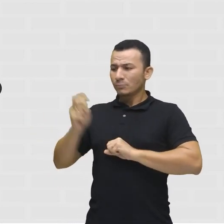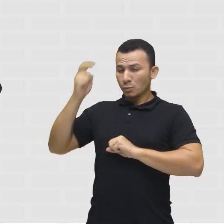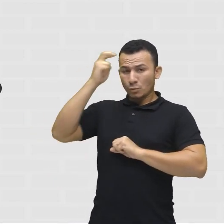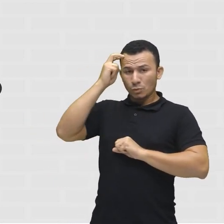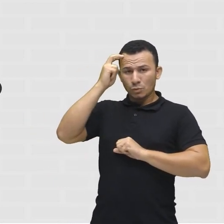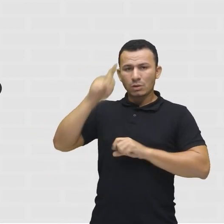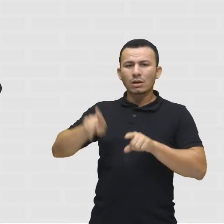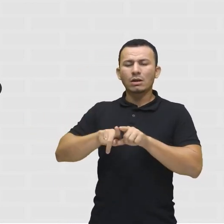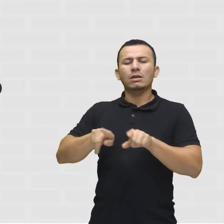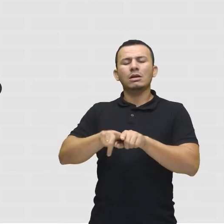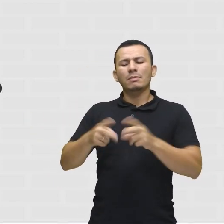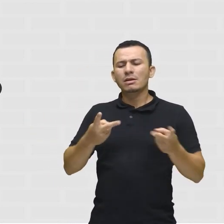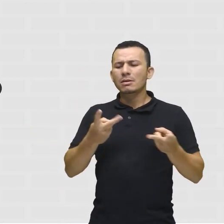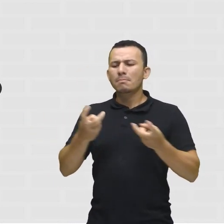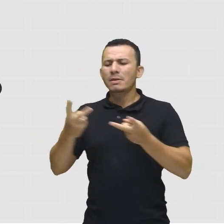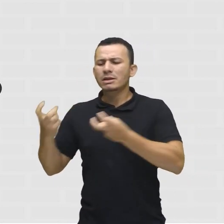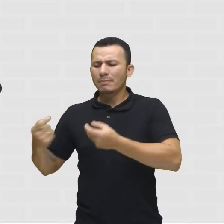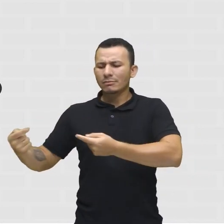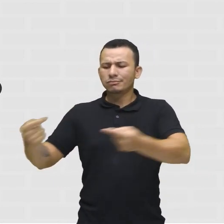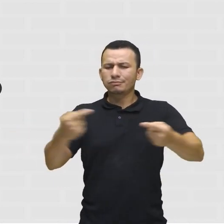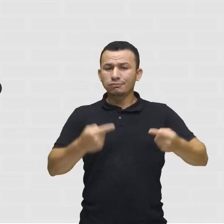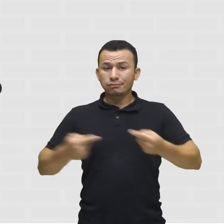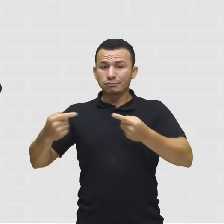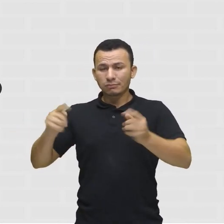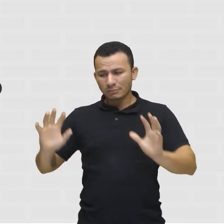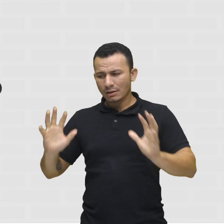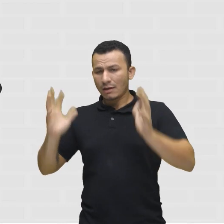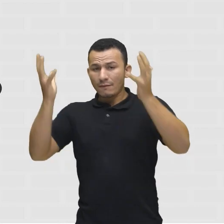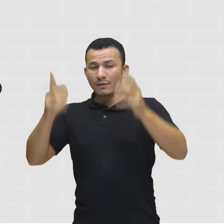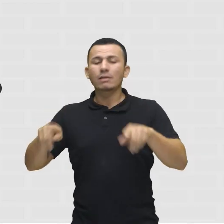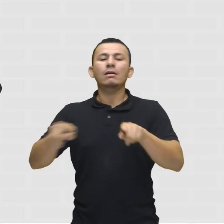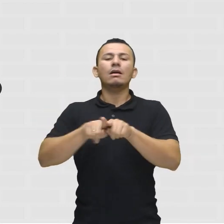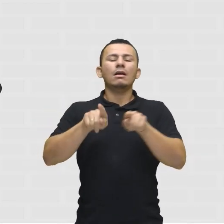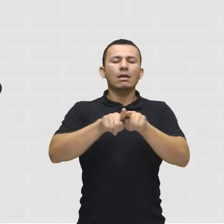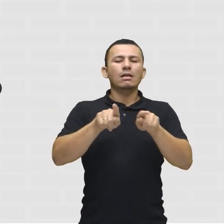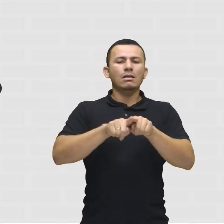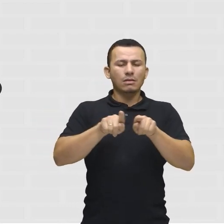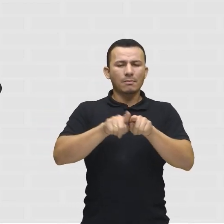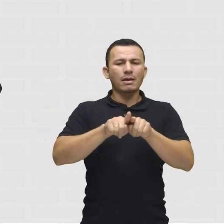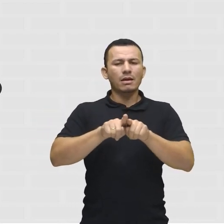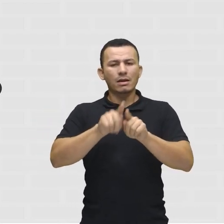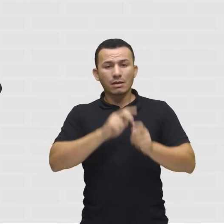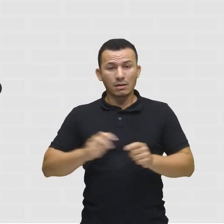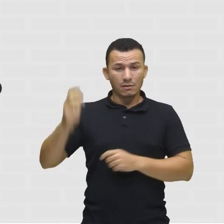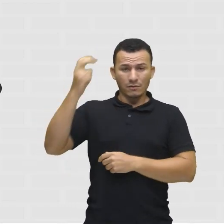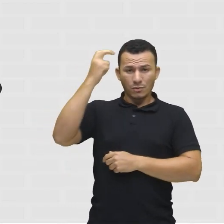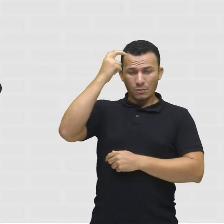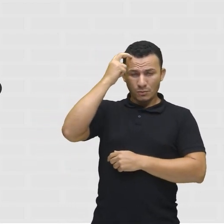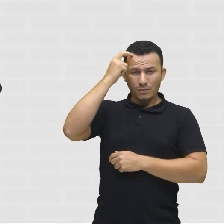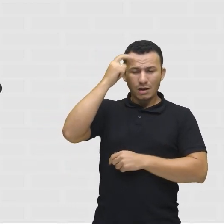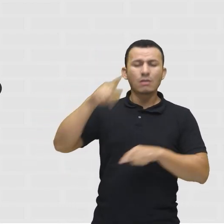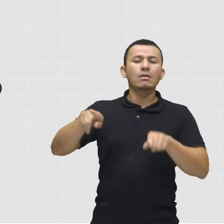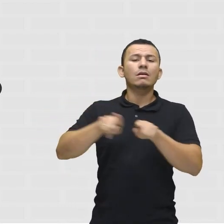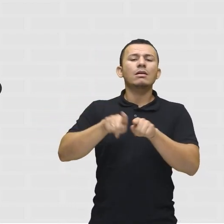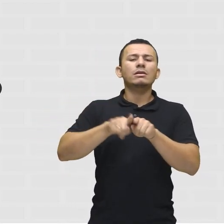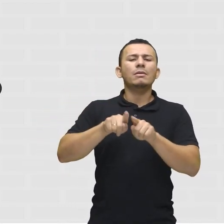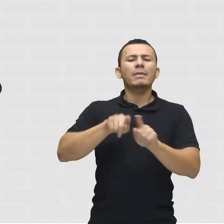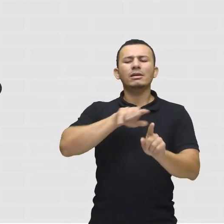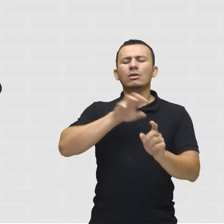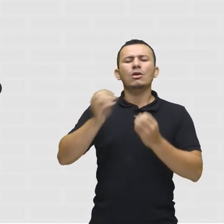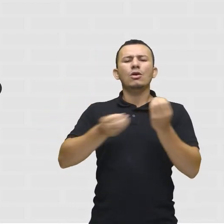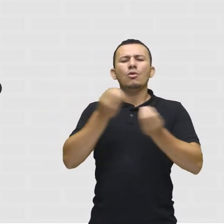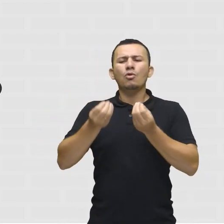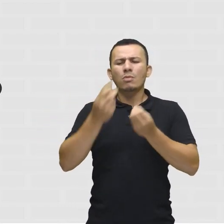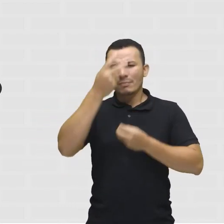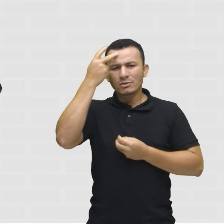e discutir o significado de eventos e manifestações culturais e da influência da cultura na formação